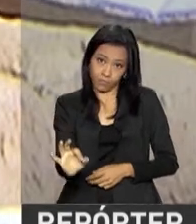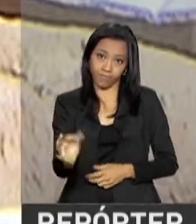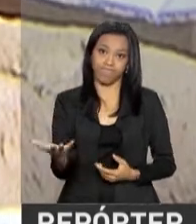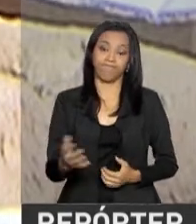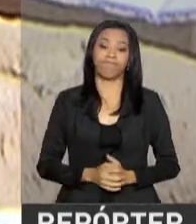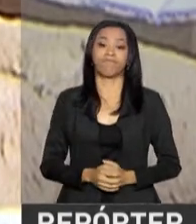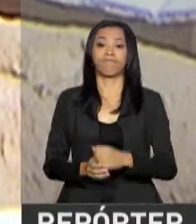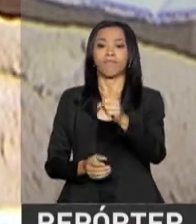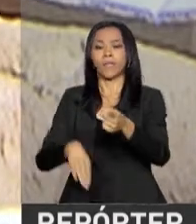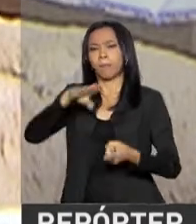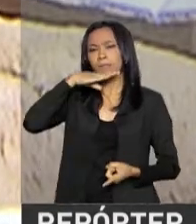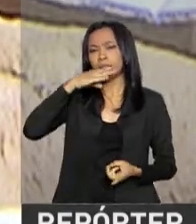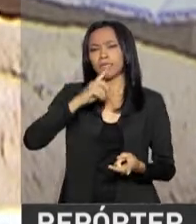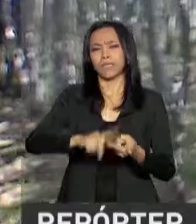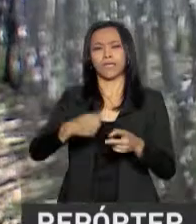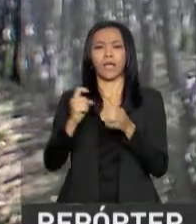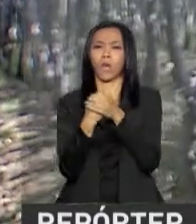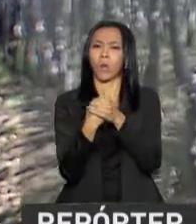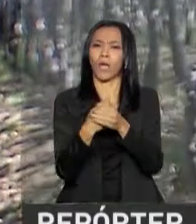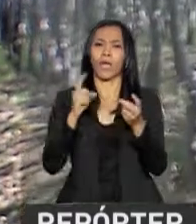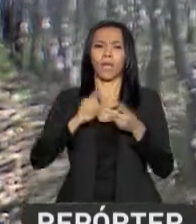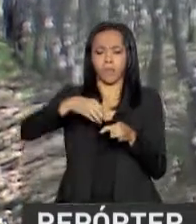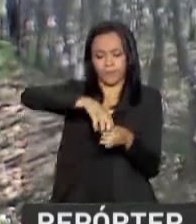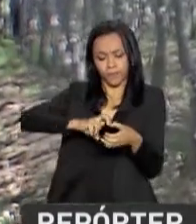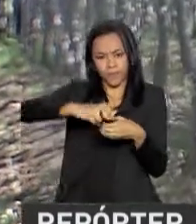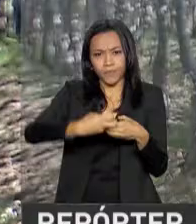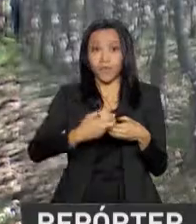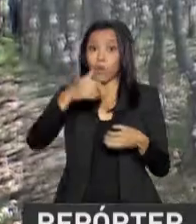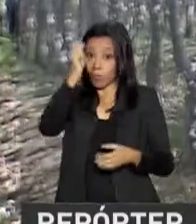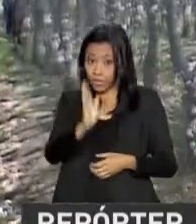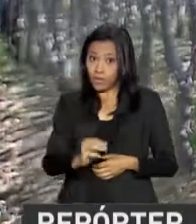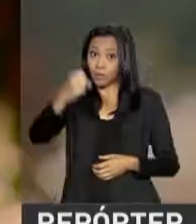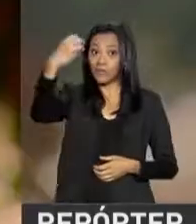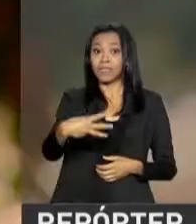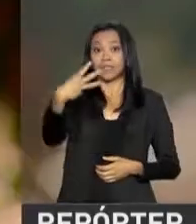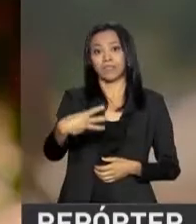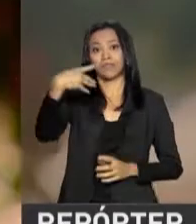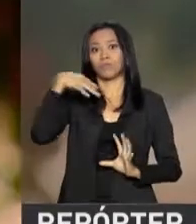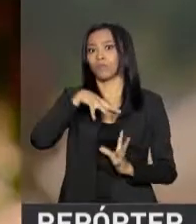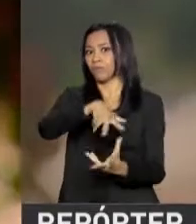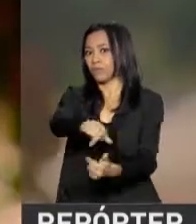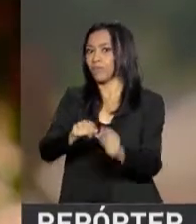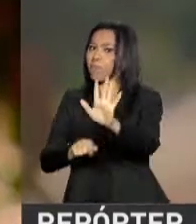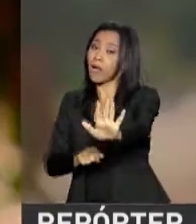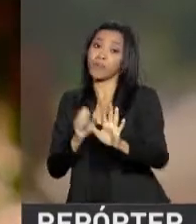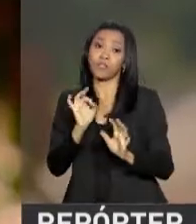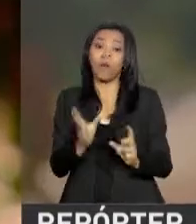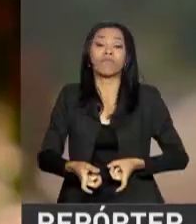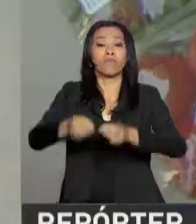manga mixirica goiaba o brasil é o terceiro maior produtor de frutas do mundo mas só exporta